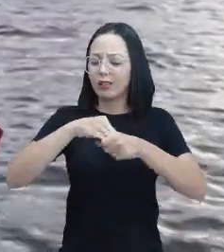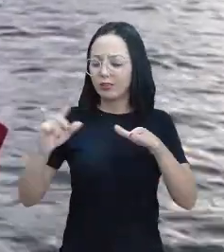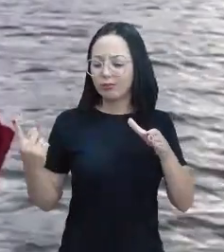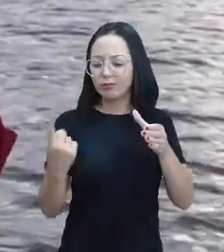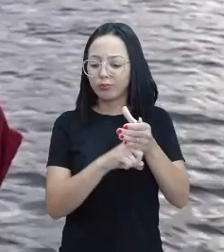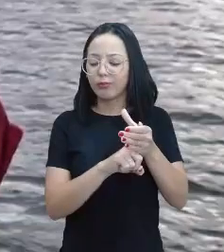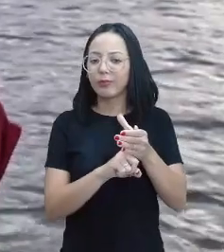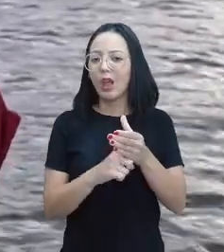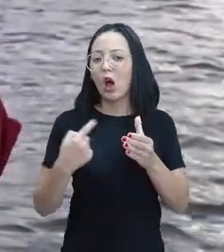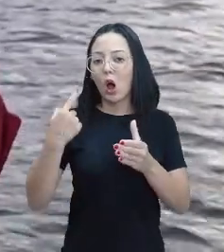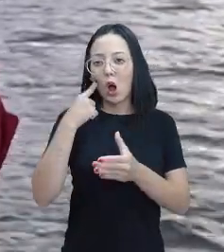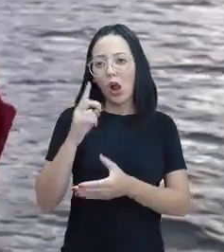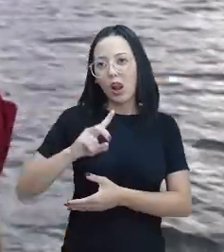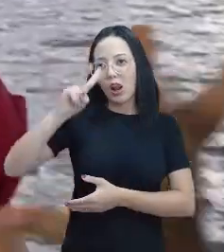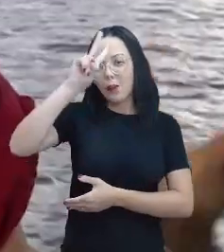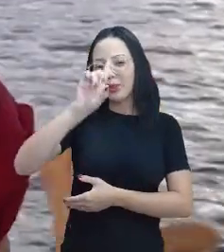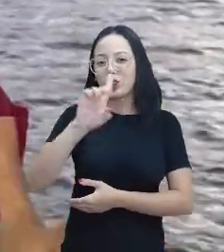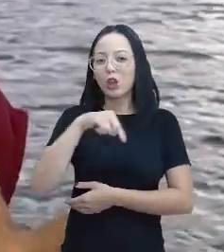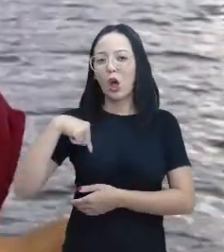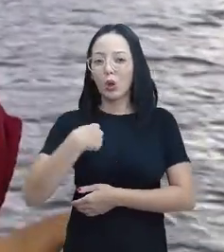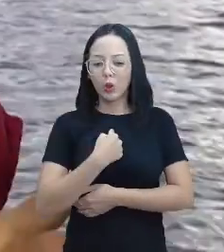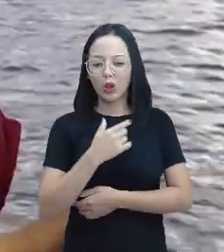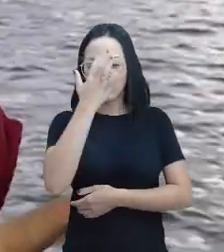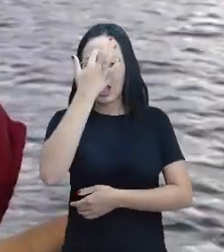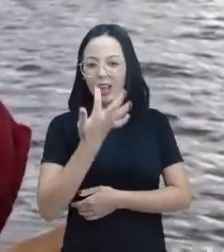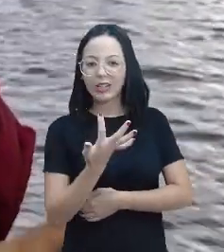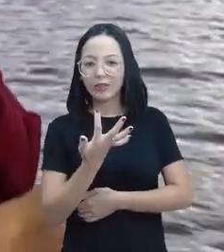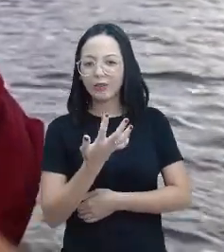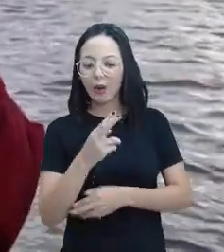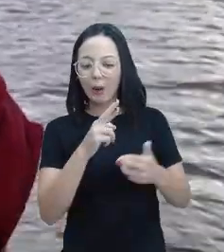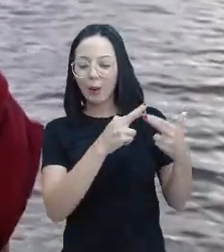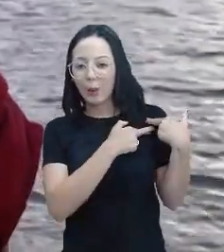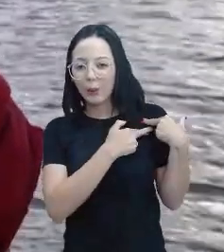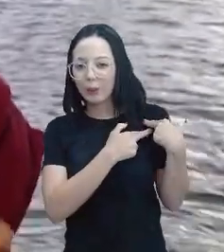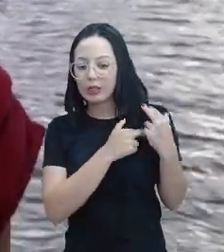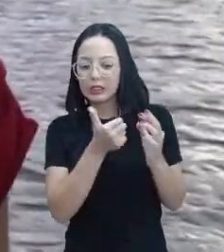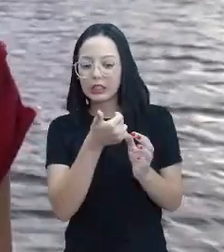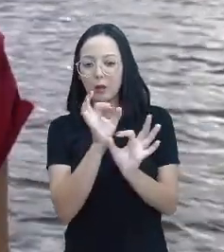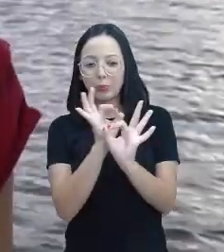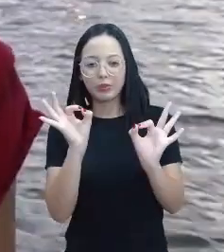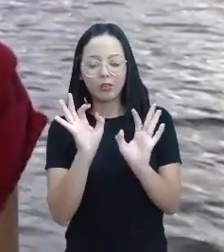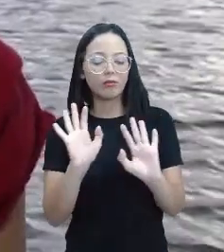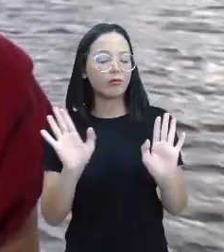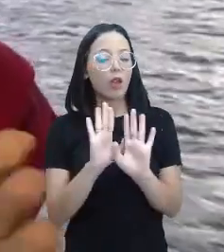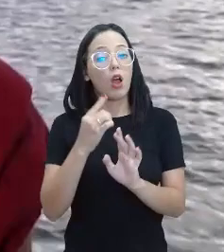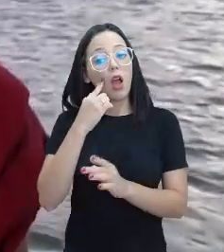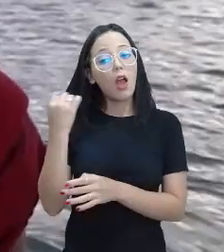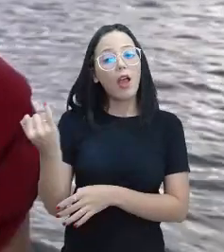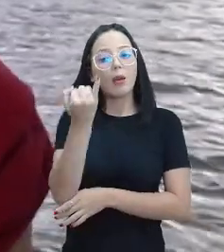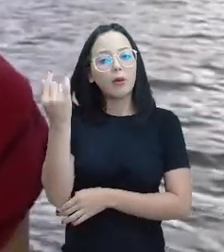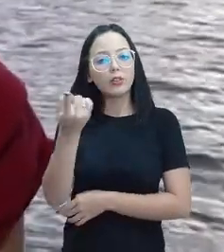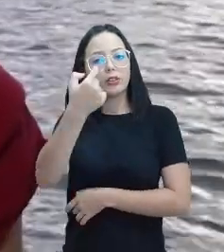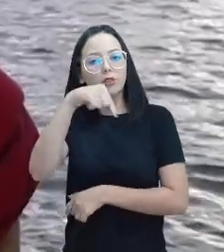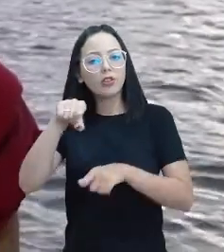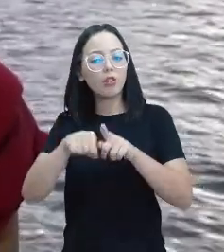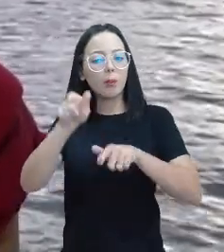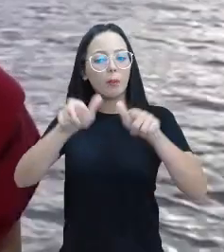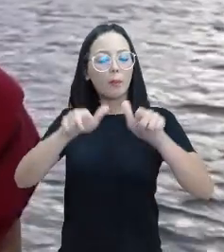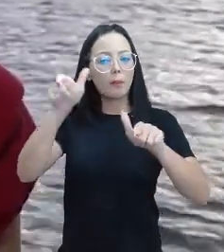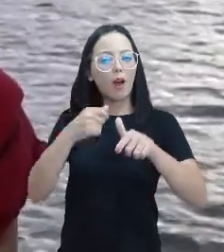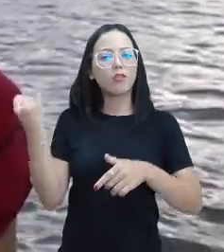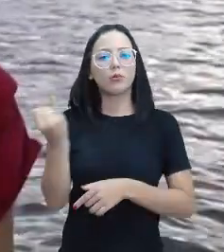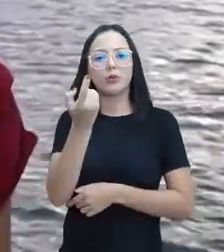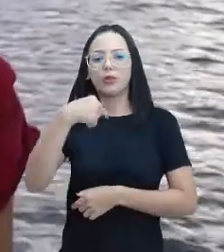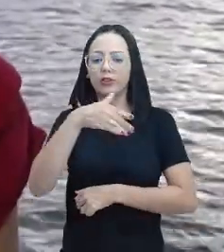lembrando que não somos só nós que vamos dar conta desse compromisso 100%. É fundamental a participação de cada um e de cada